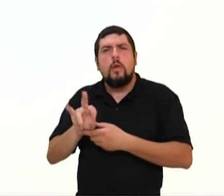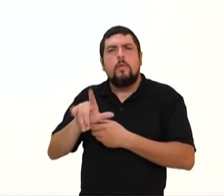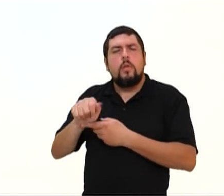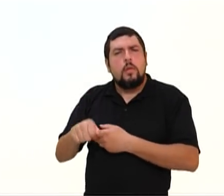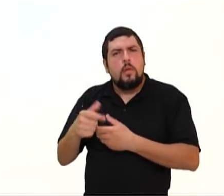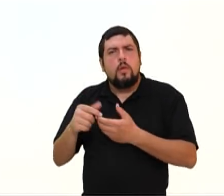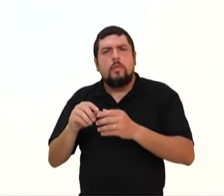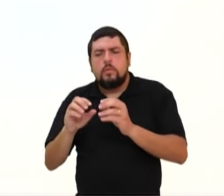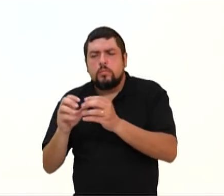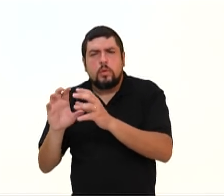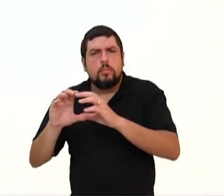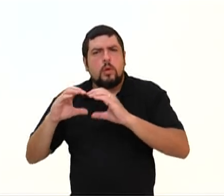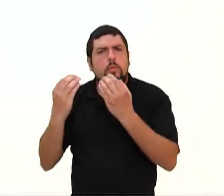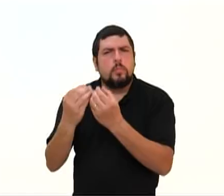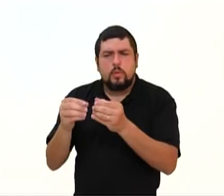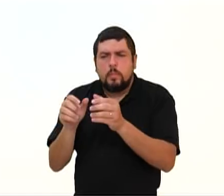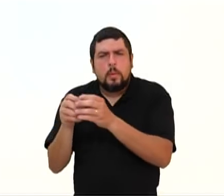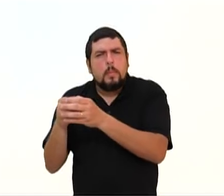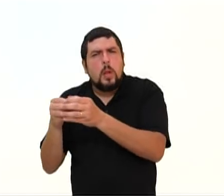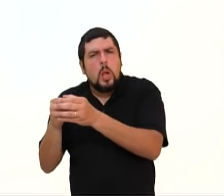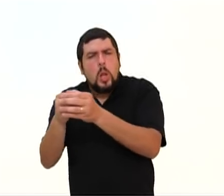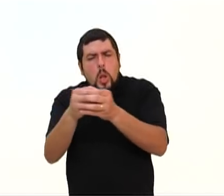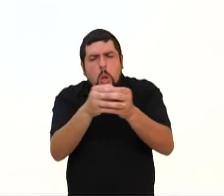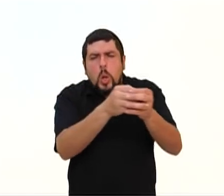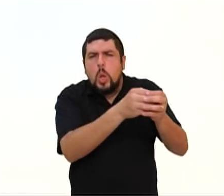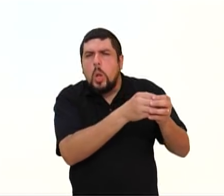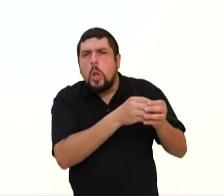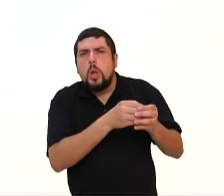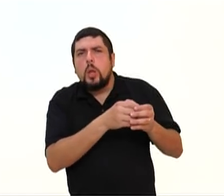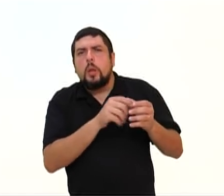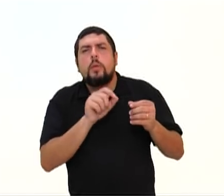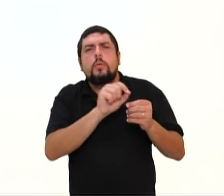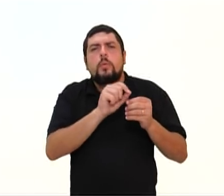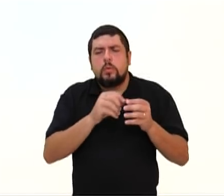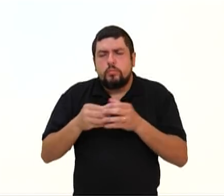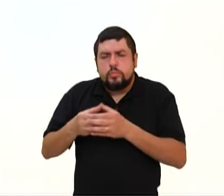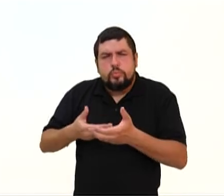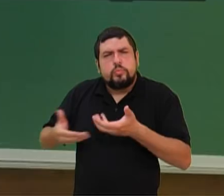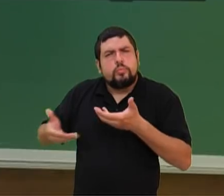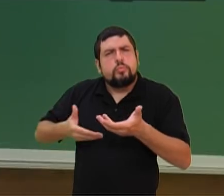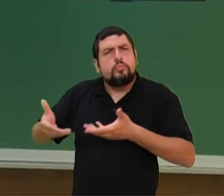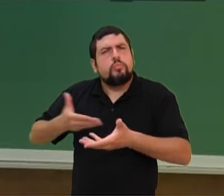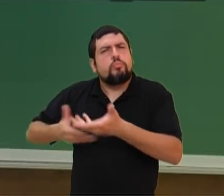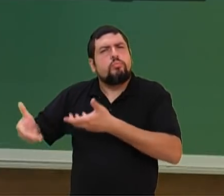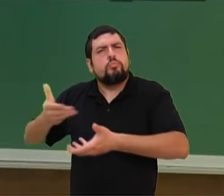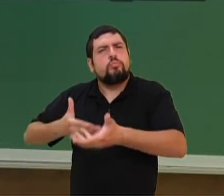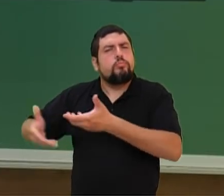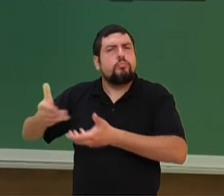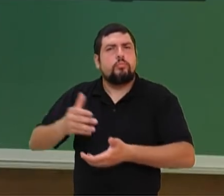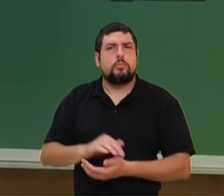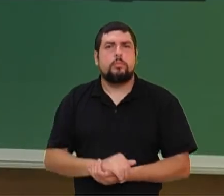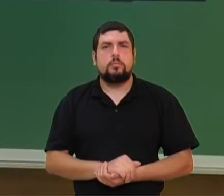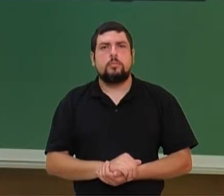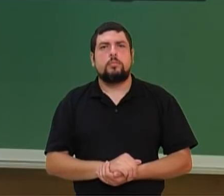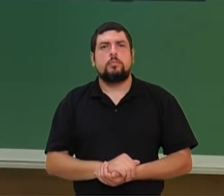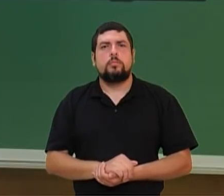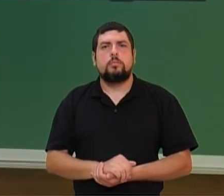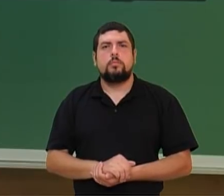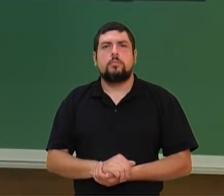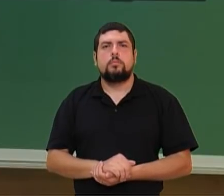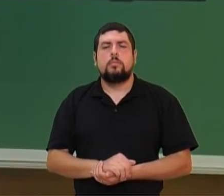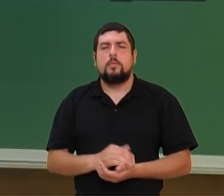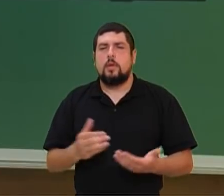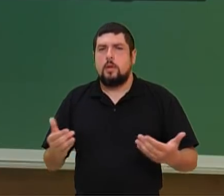pequenas comunidades, onde todo mundo tem um bem comum em que se distribui, né? Então vamos agora